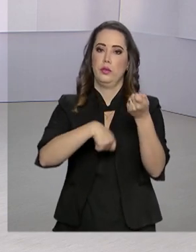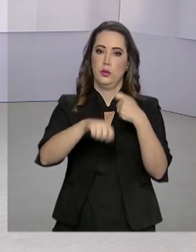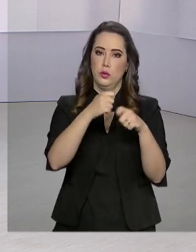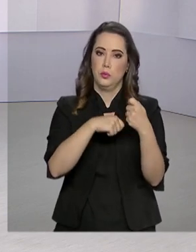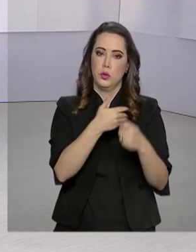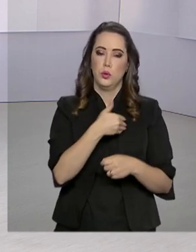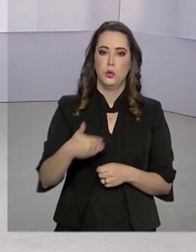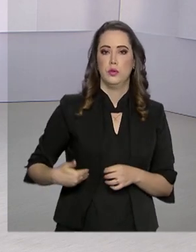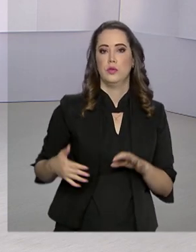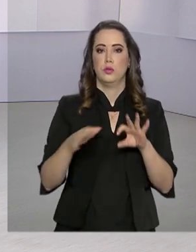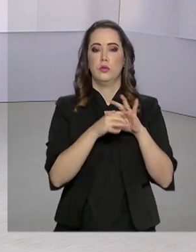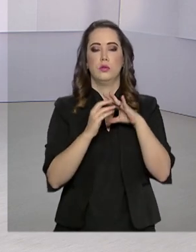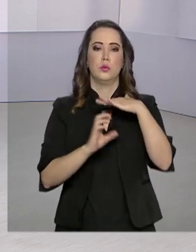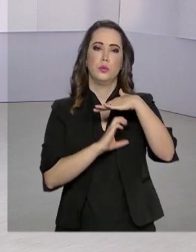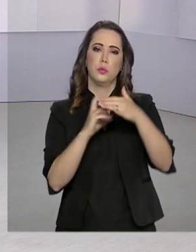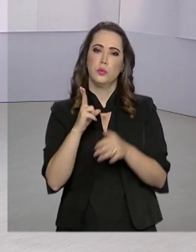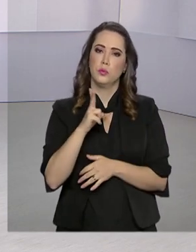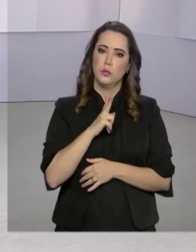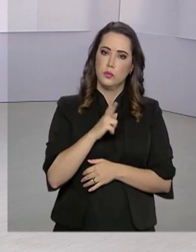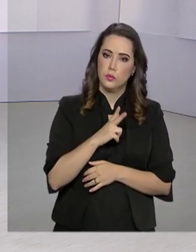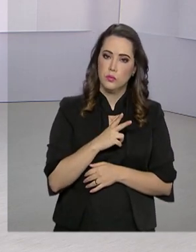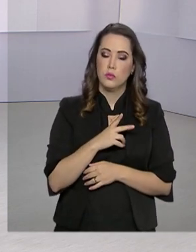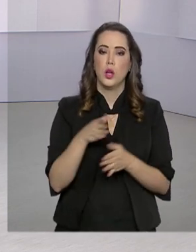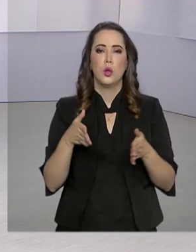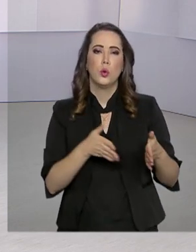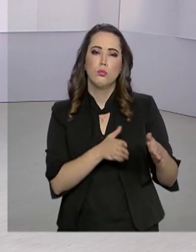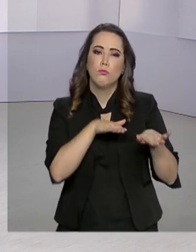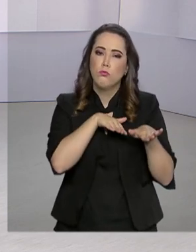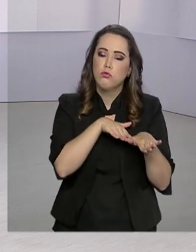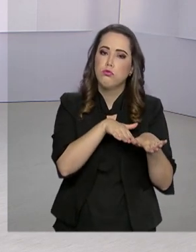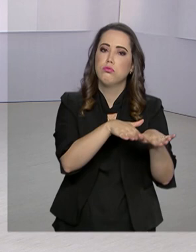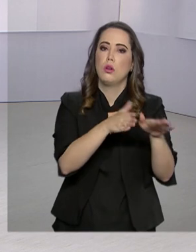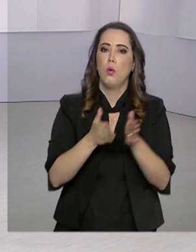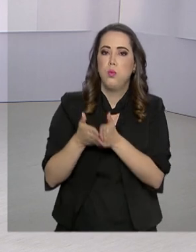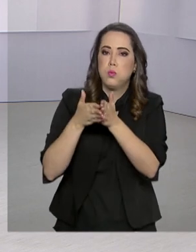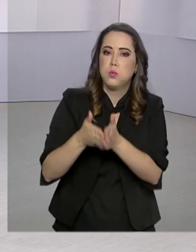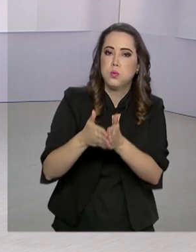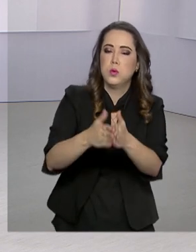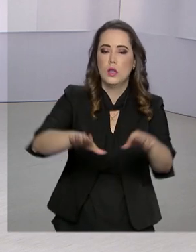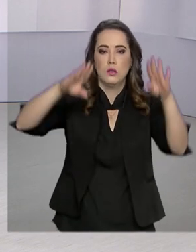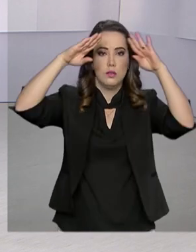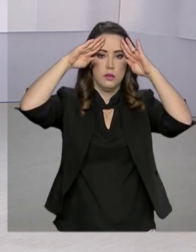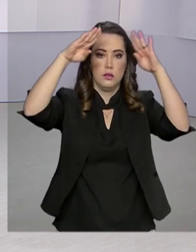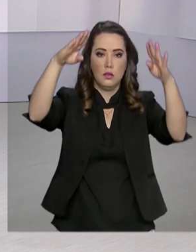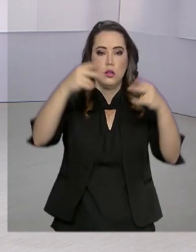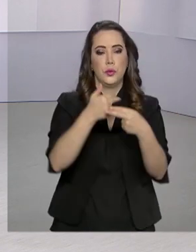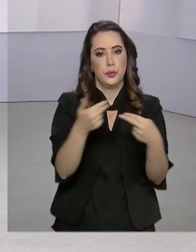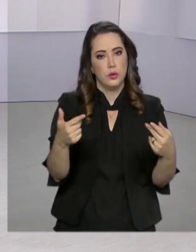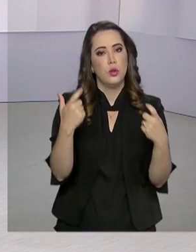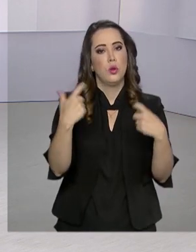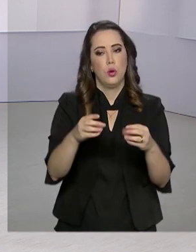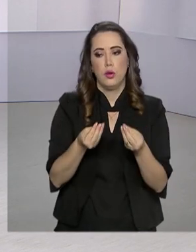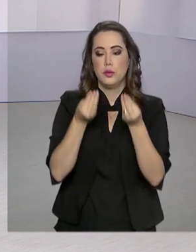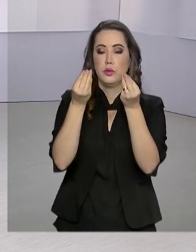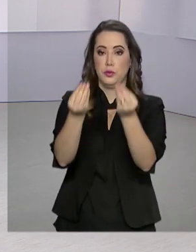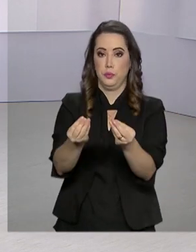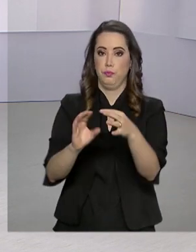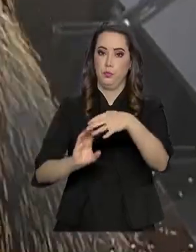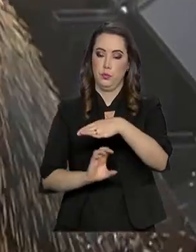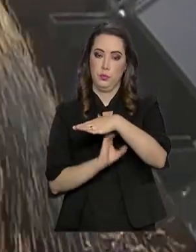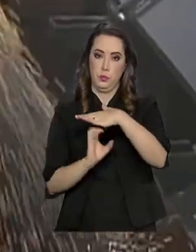apostou nas parcerias com a iniciativa privada. Rodovias, portos e aeroportos foram algumas das áreas concedidas.